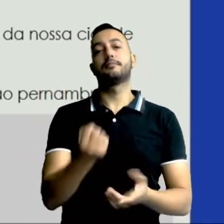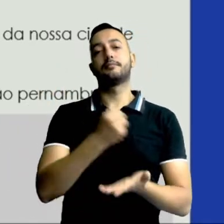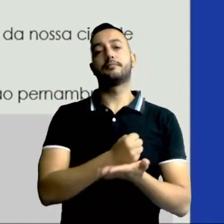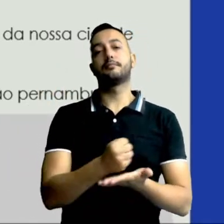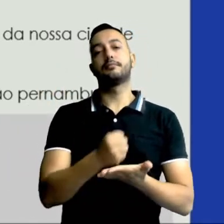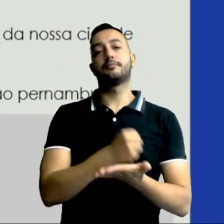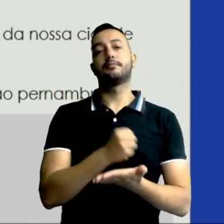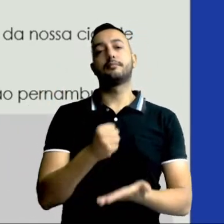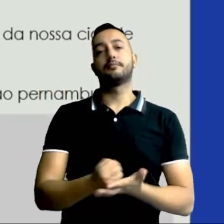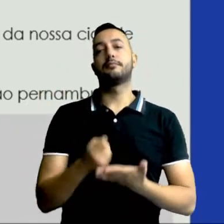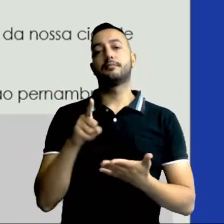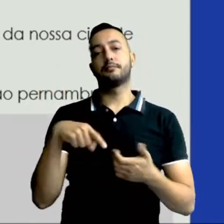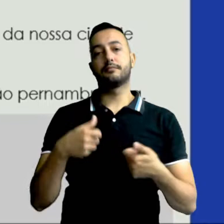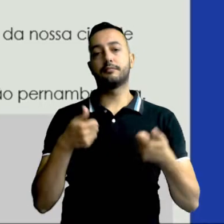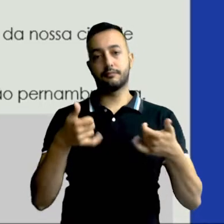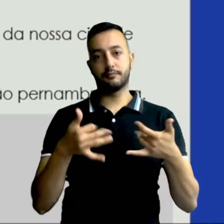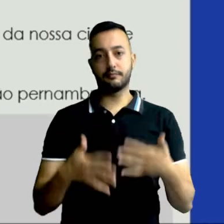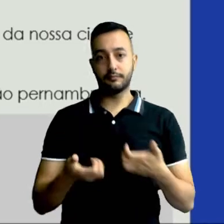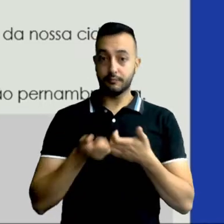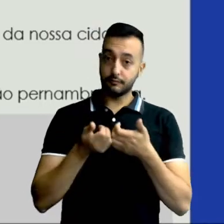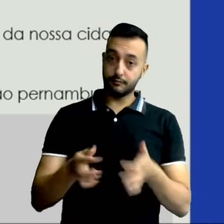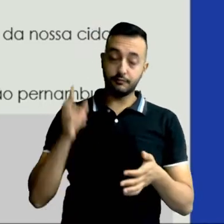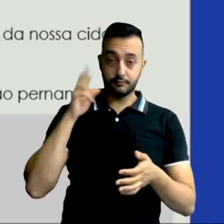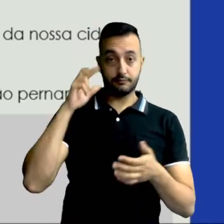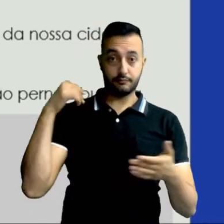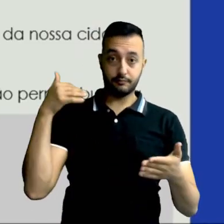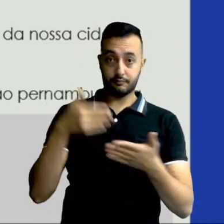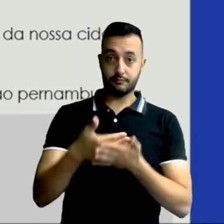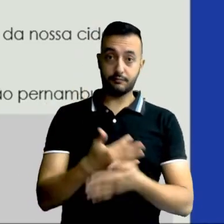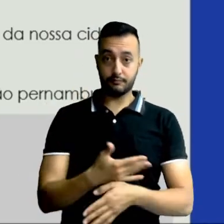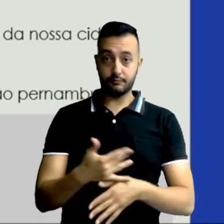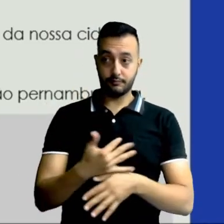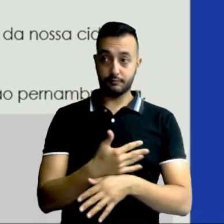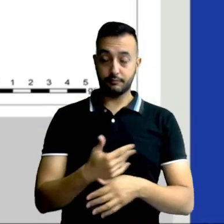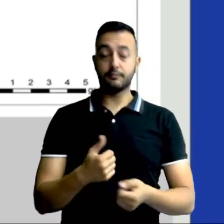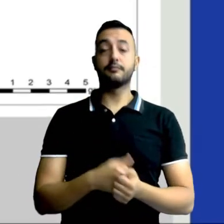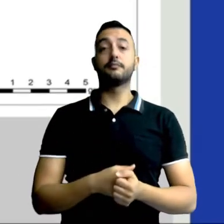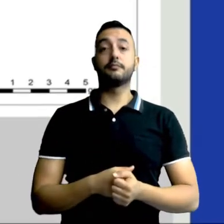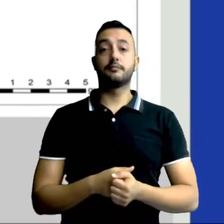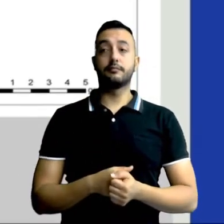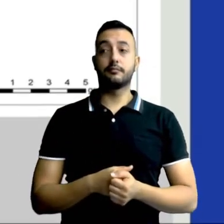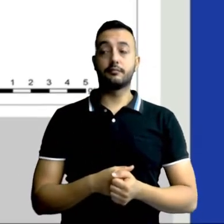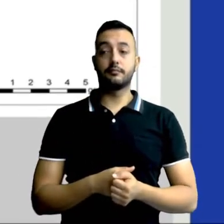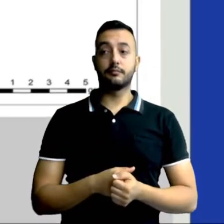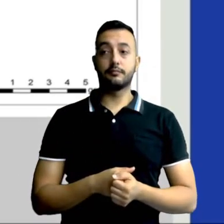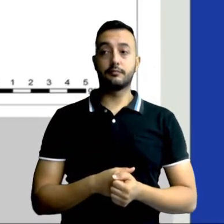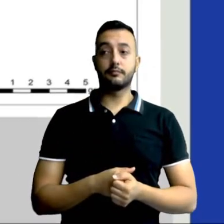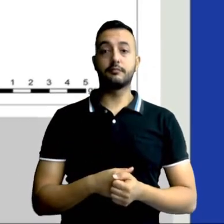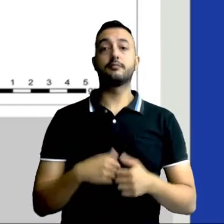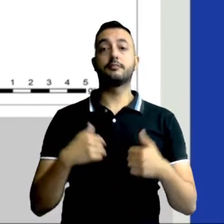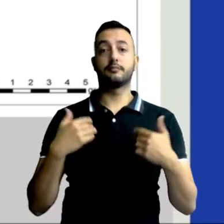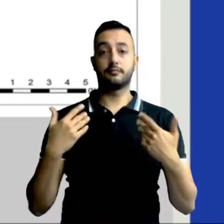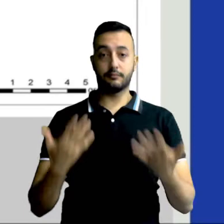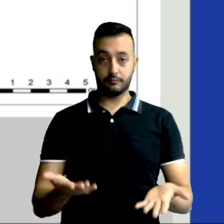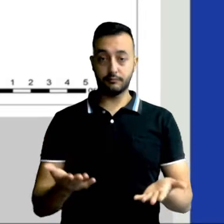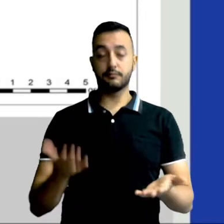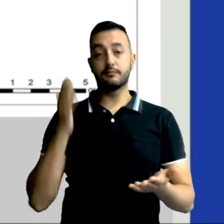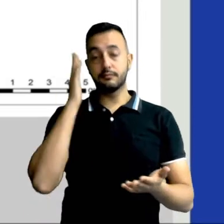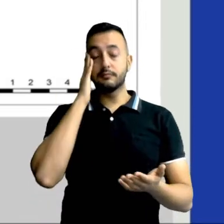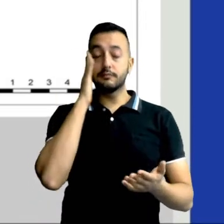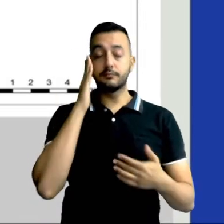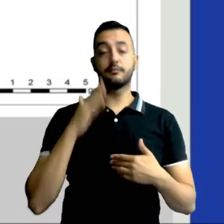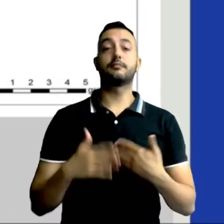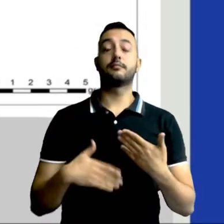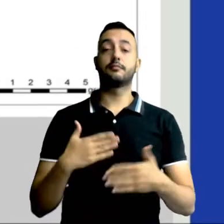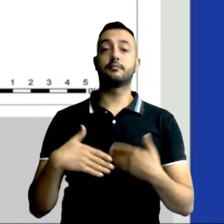documento que trata do início da história da nossa cidade então para entender